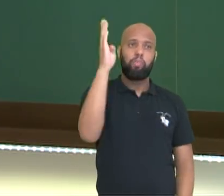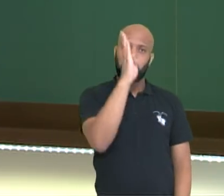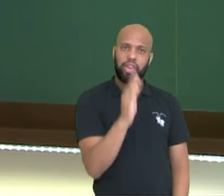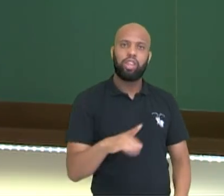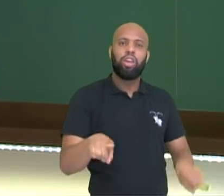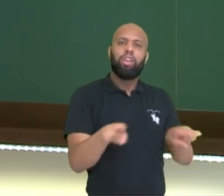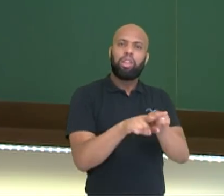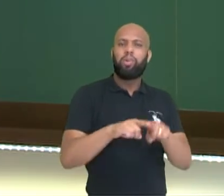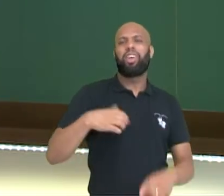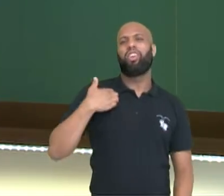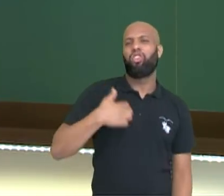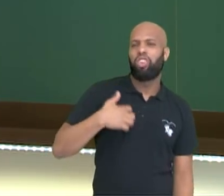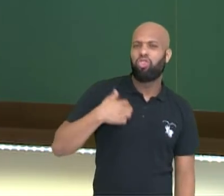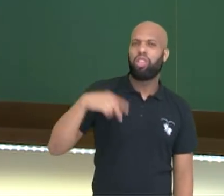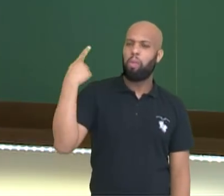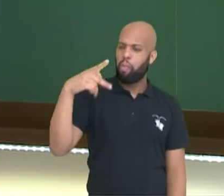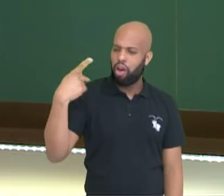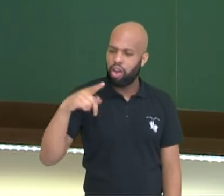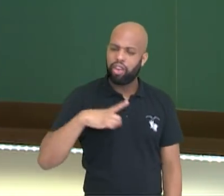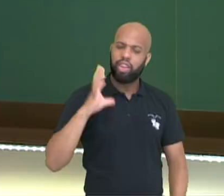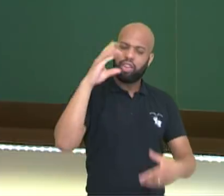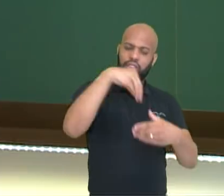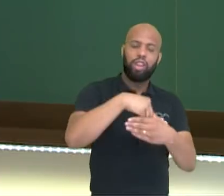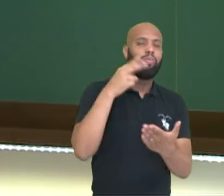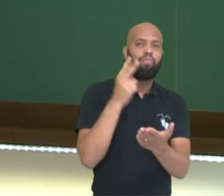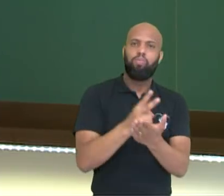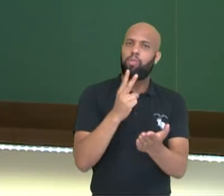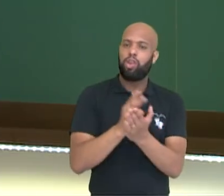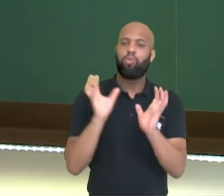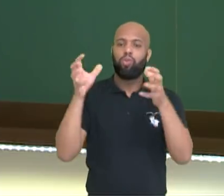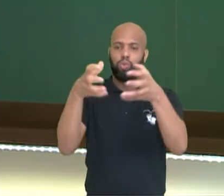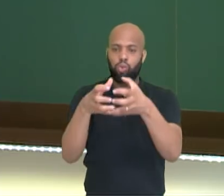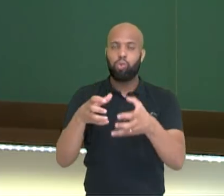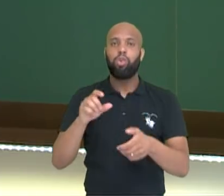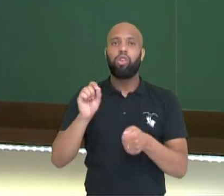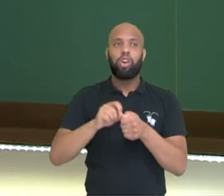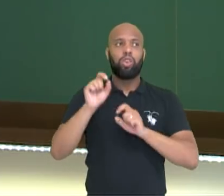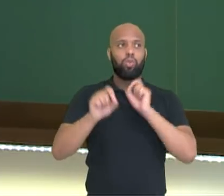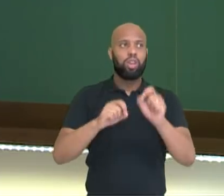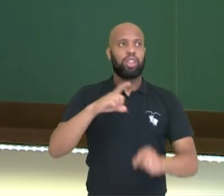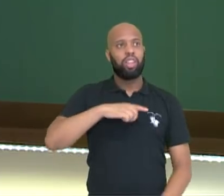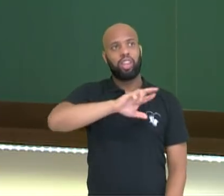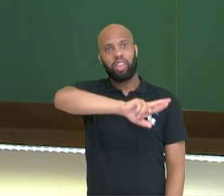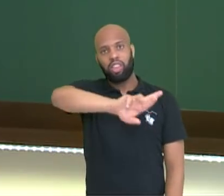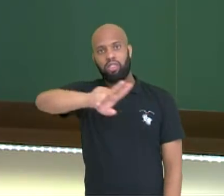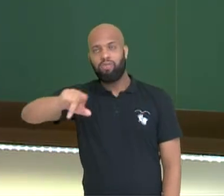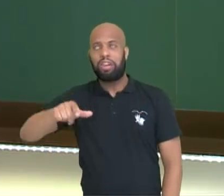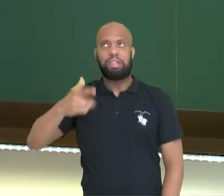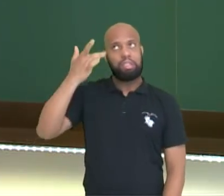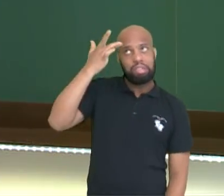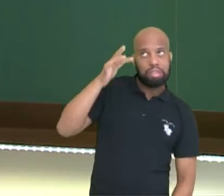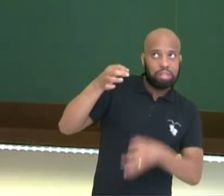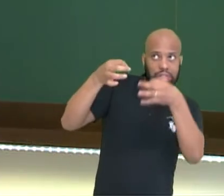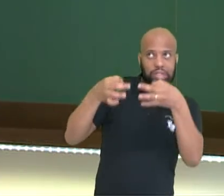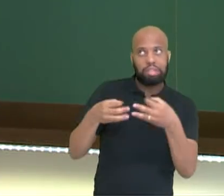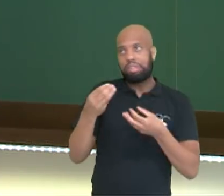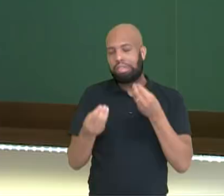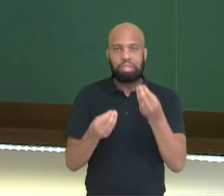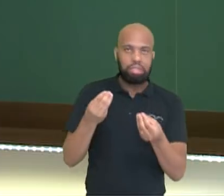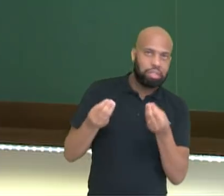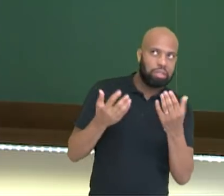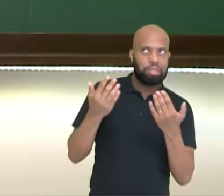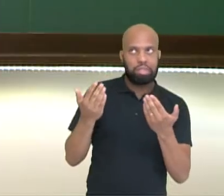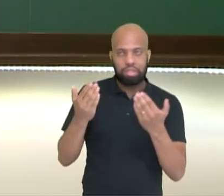coloca Argentina, Paraguai dentro de uma mesma classificação. E isso gera uma série de imprecisões.